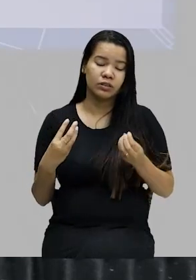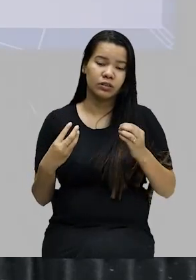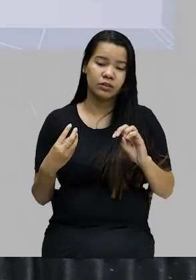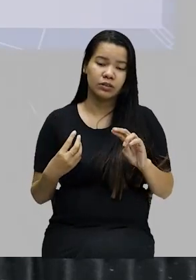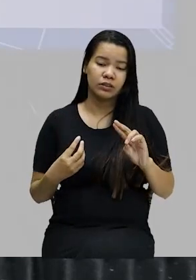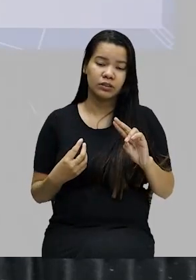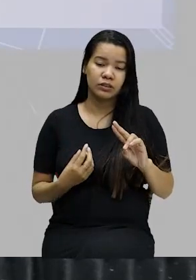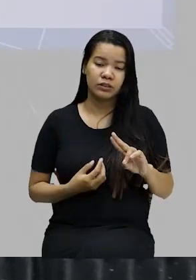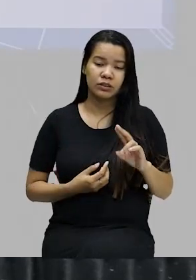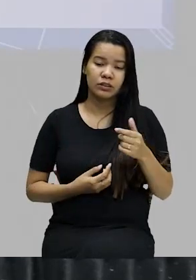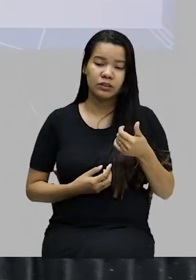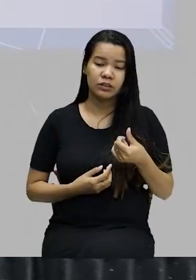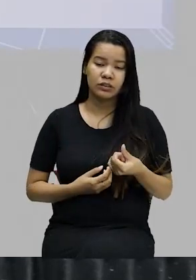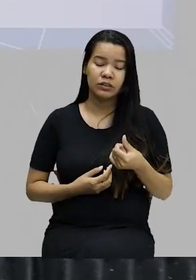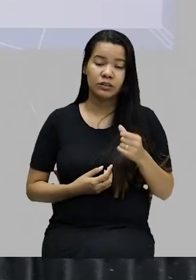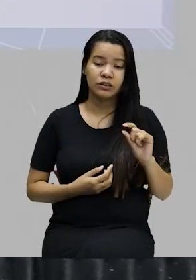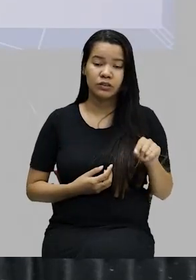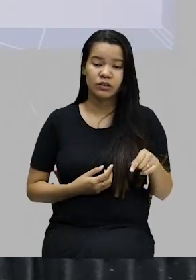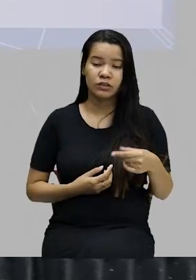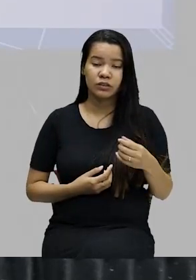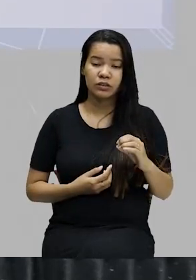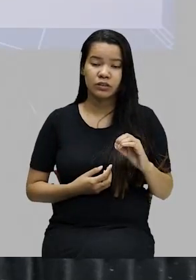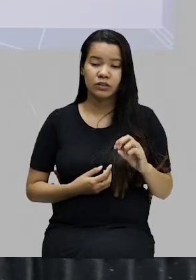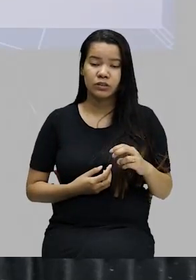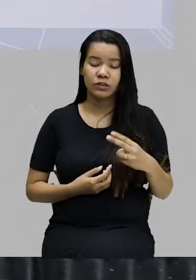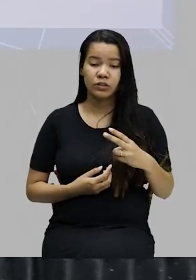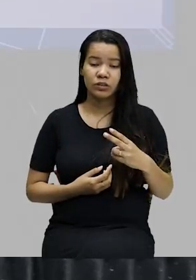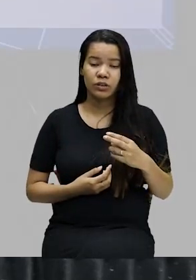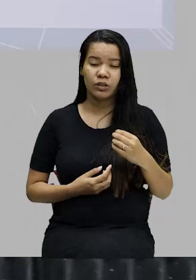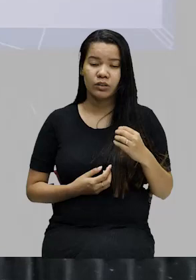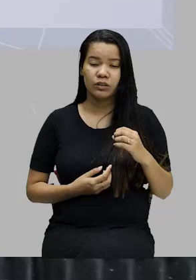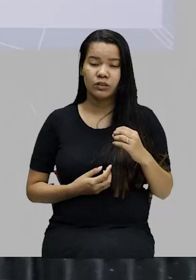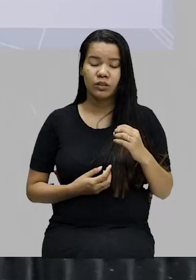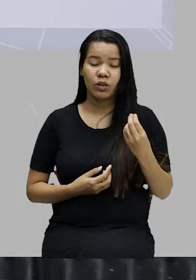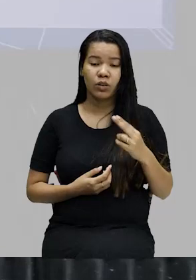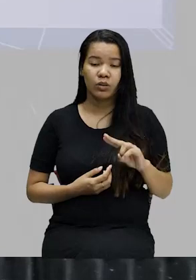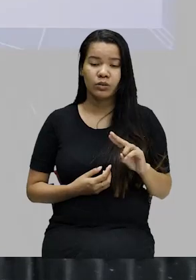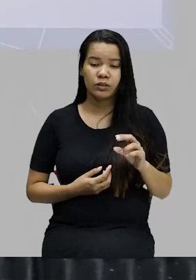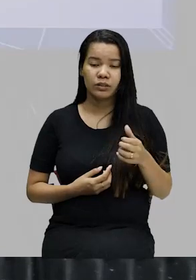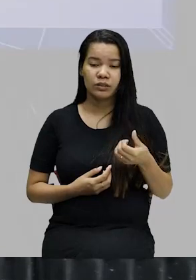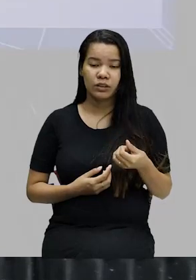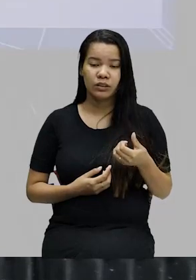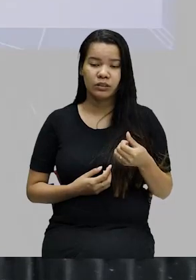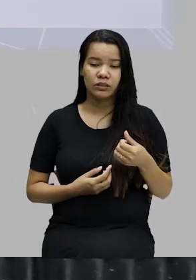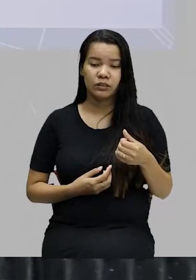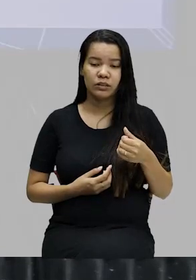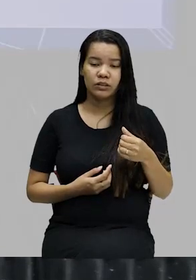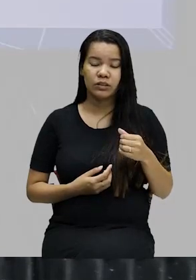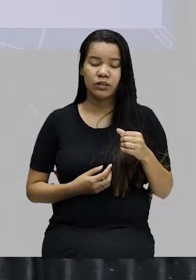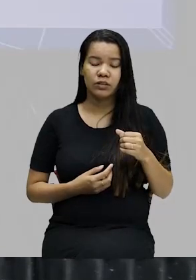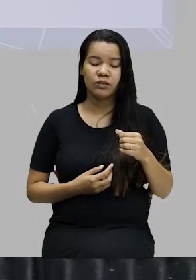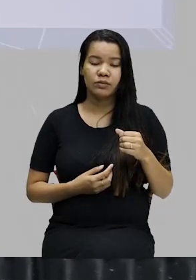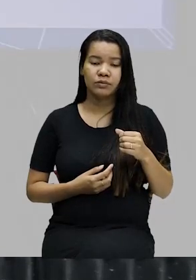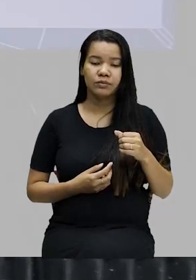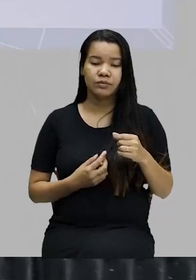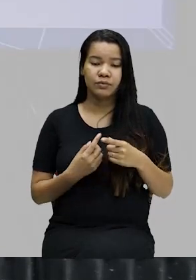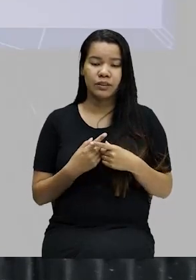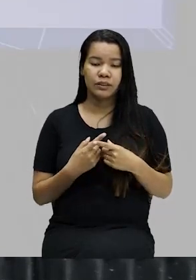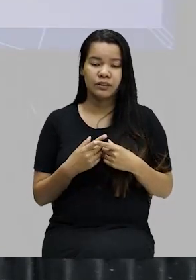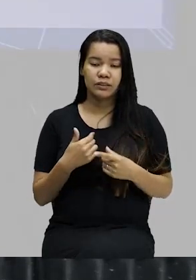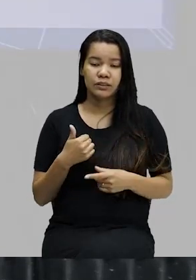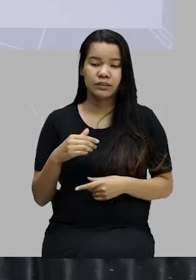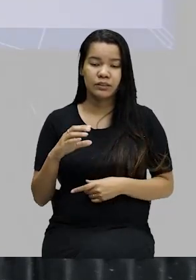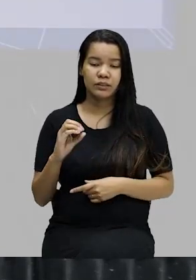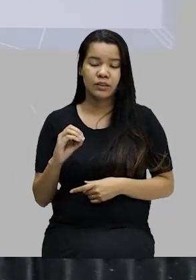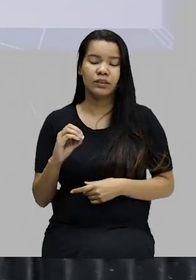6,02 vezes 10 elevado a 23, ou ainda 6 vezes 10 elevado a 23. Turminha,